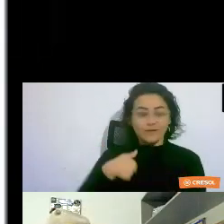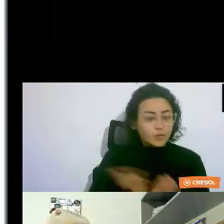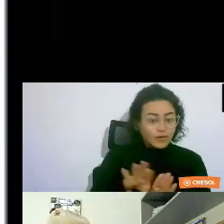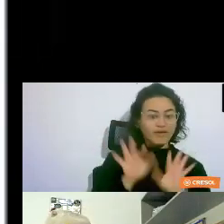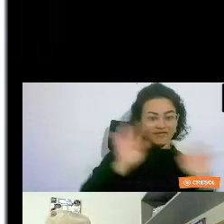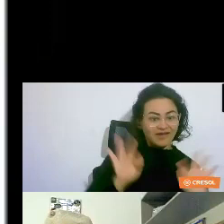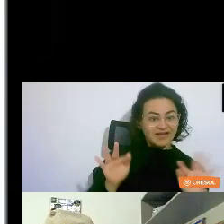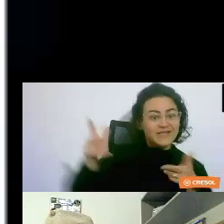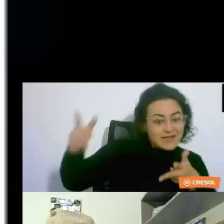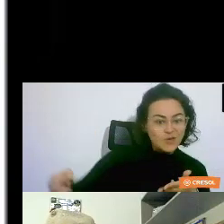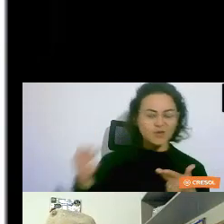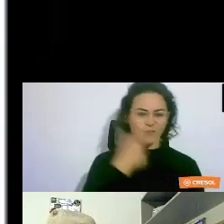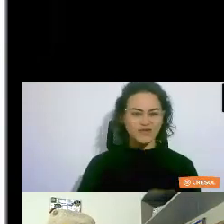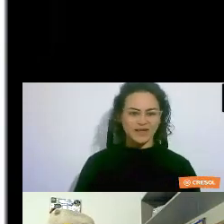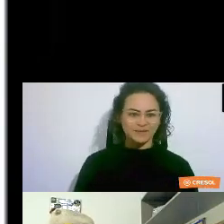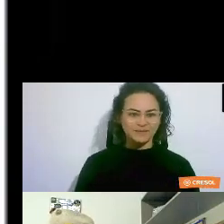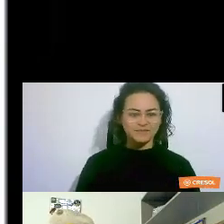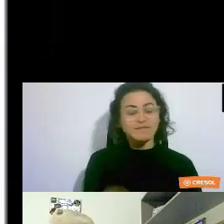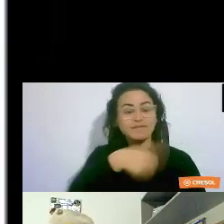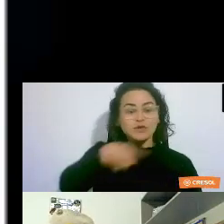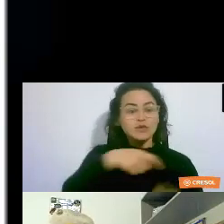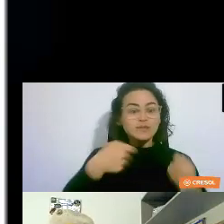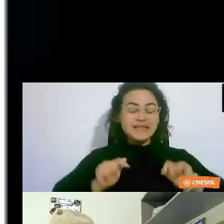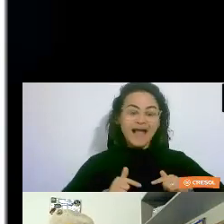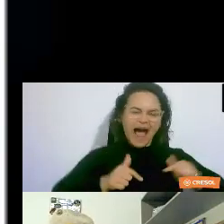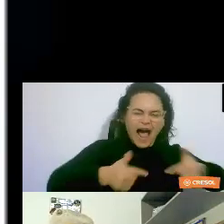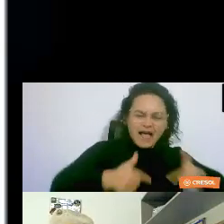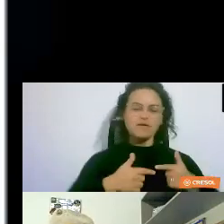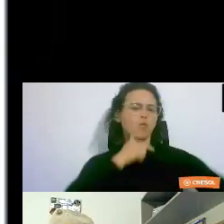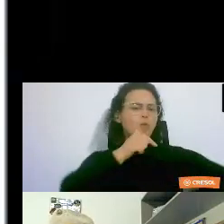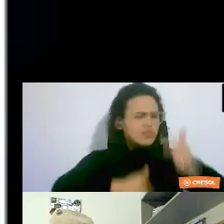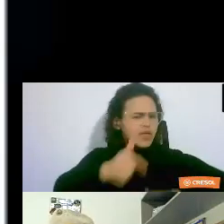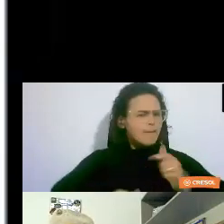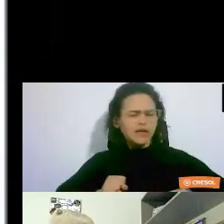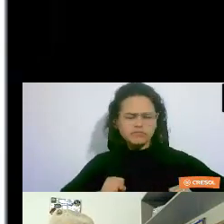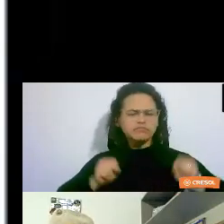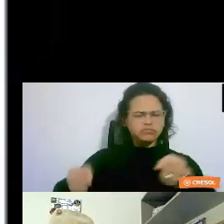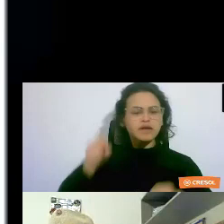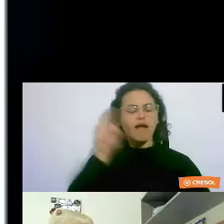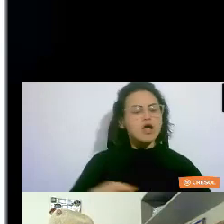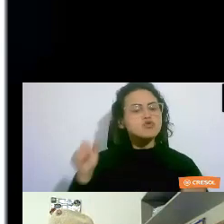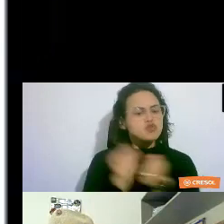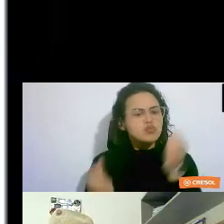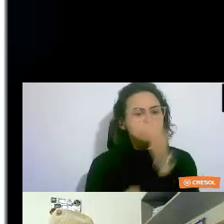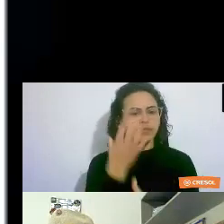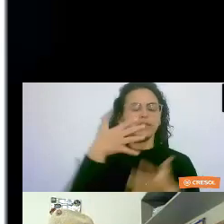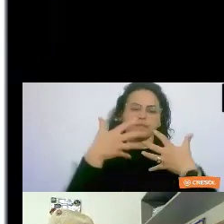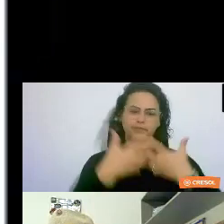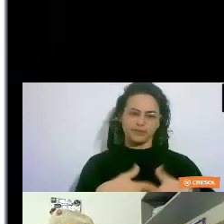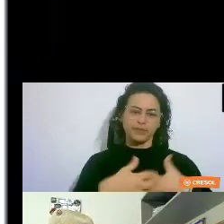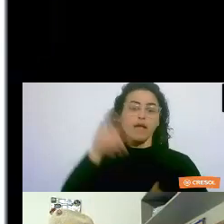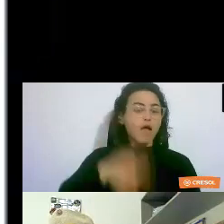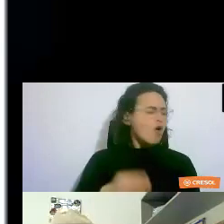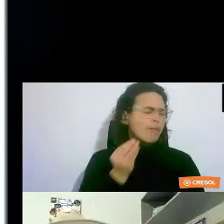nesse aspecto, a nossa ação, o nosso trabalho com a Fundação Rotária. Muitas são as oportunidades